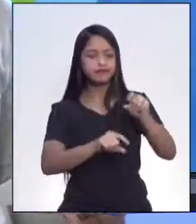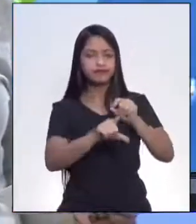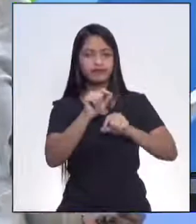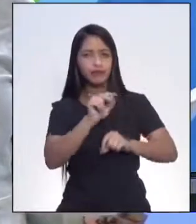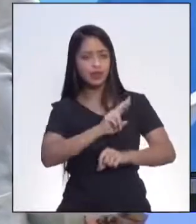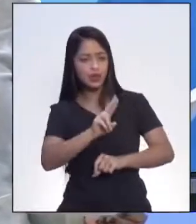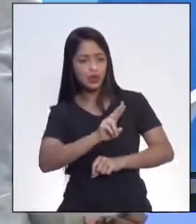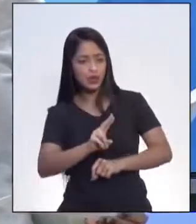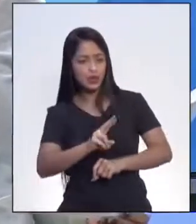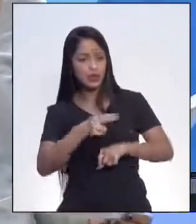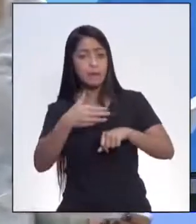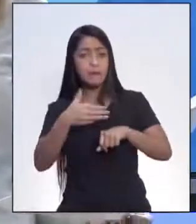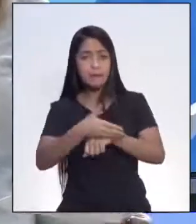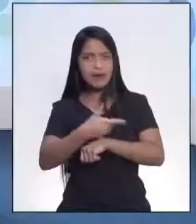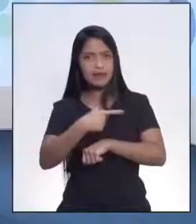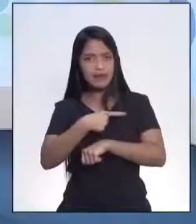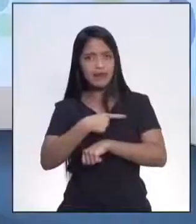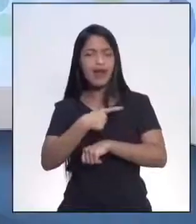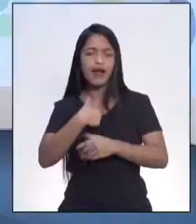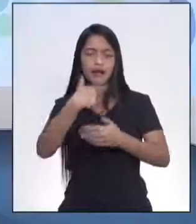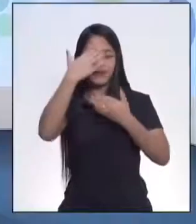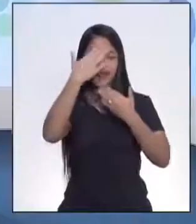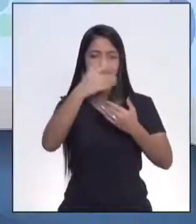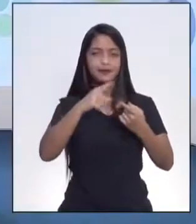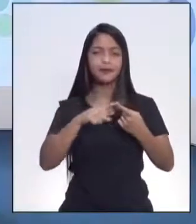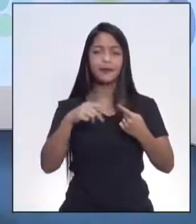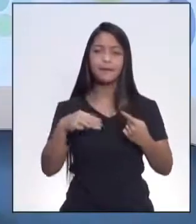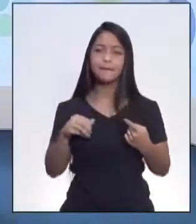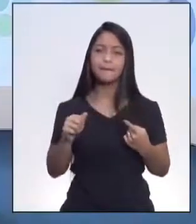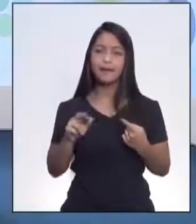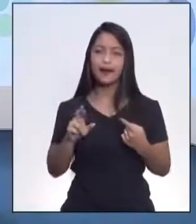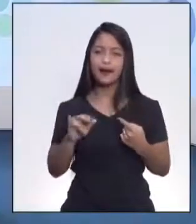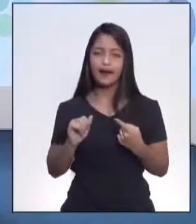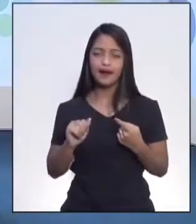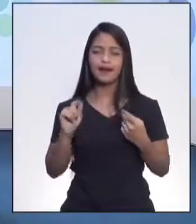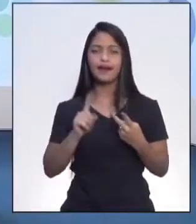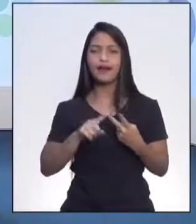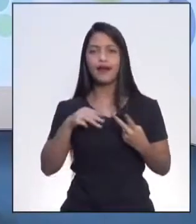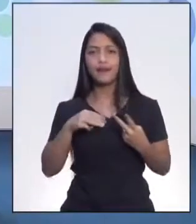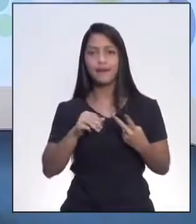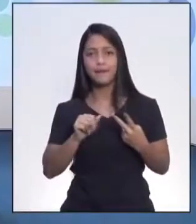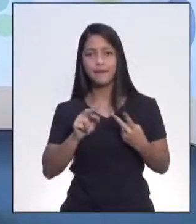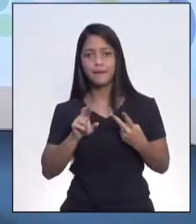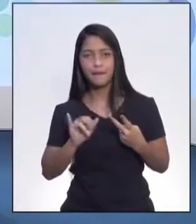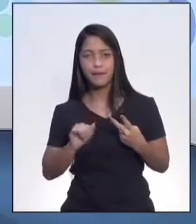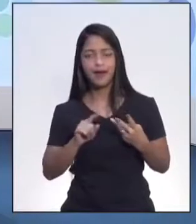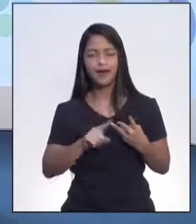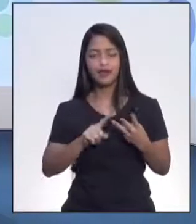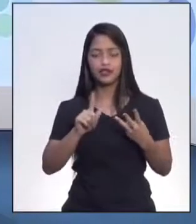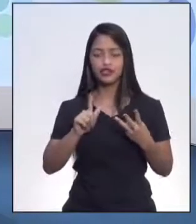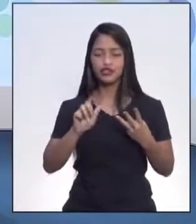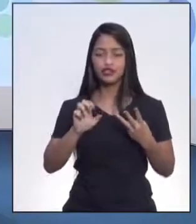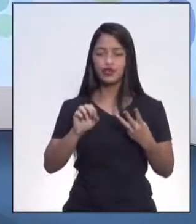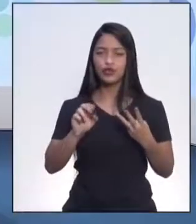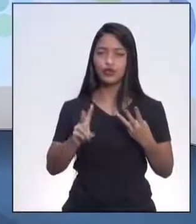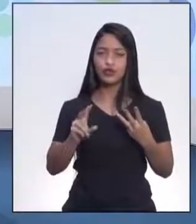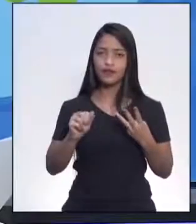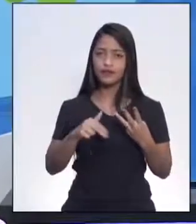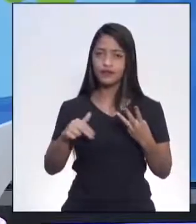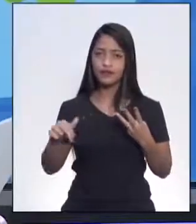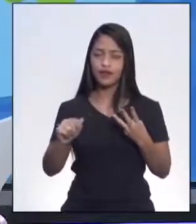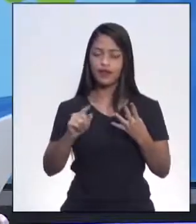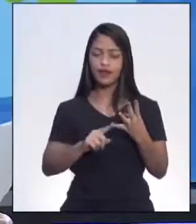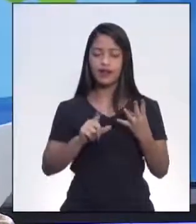tá? Eu queria agradecer a aluna Maria Eduarda, a Maria Laura, a Giovana, a Letícia. Elas estão respondendo em